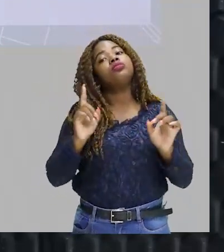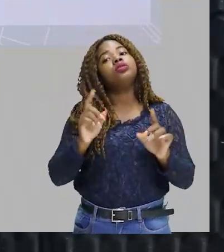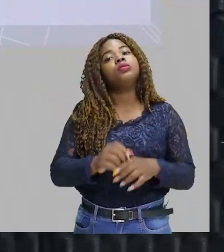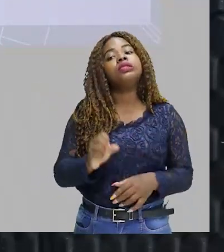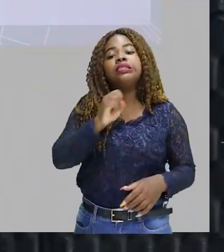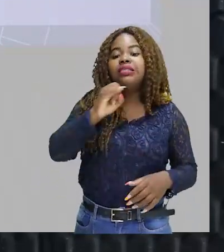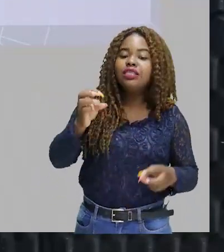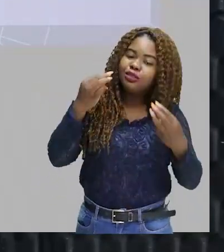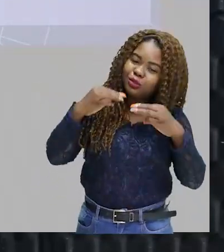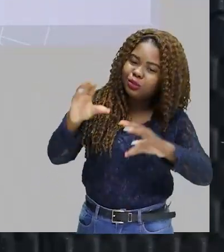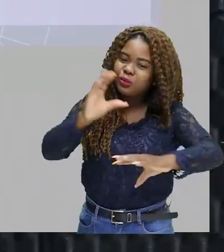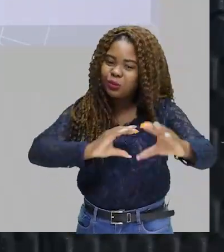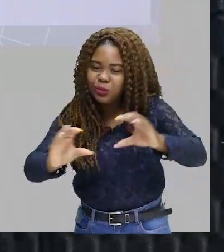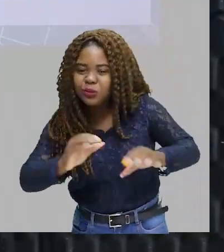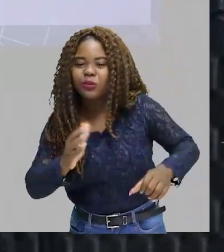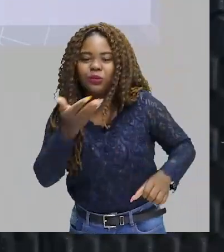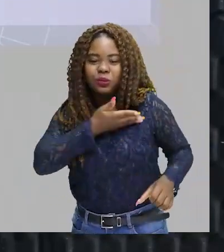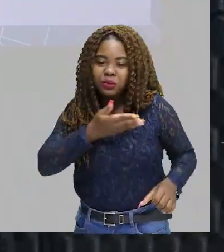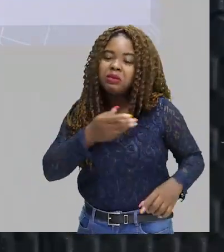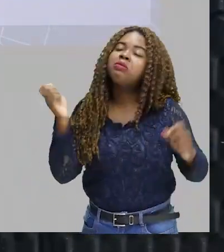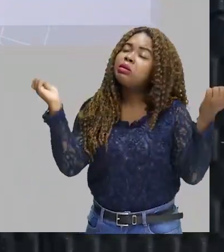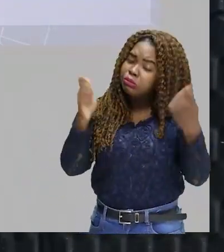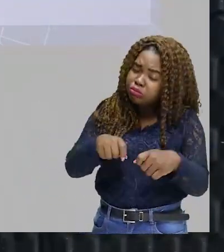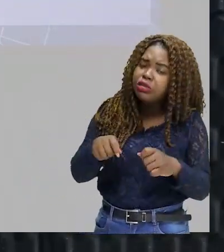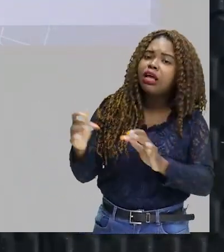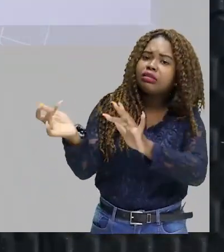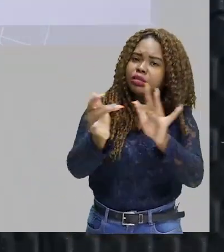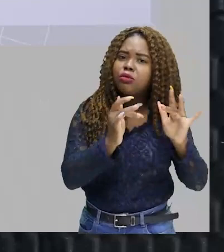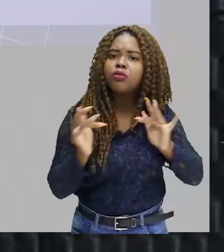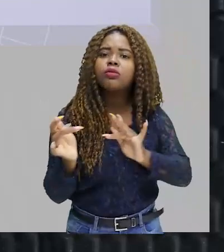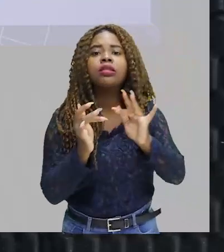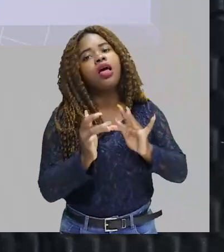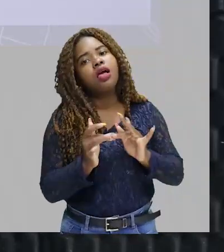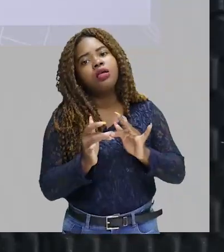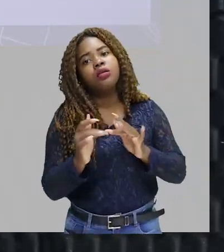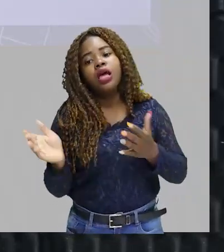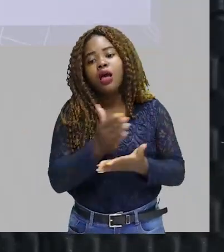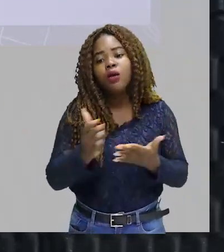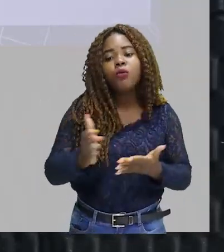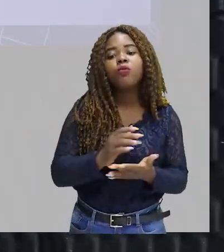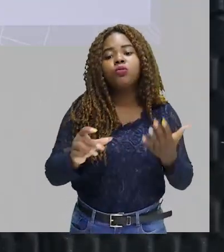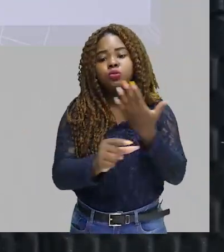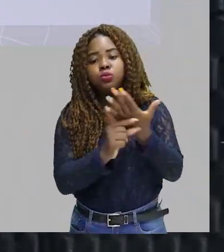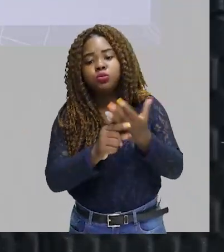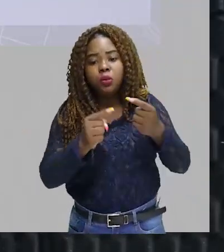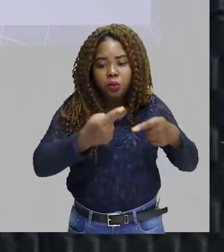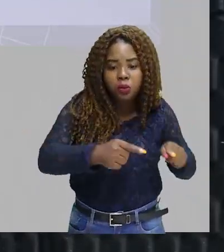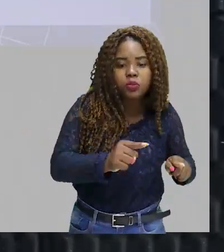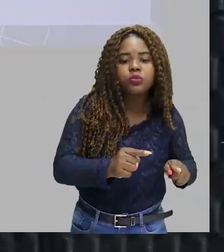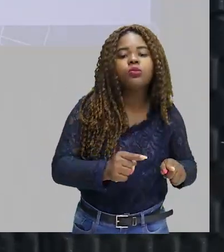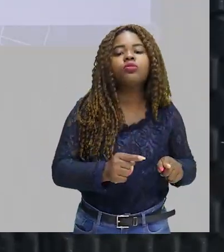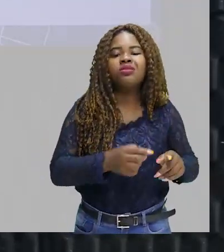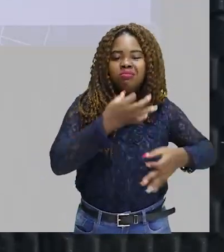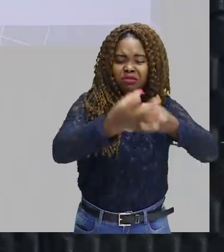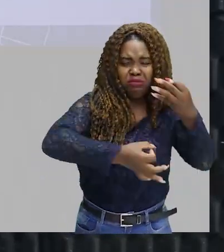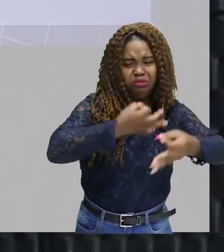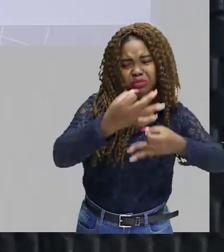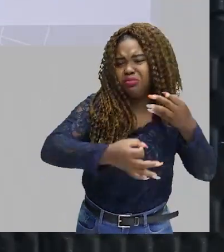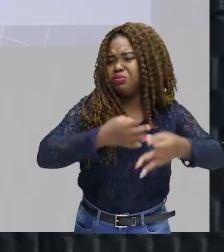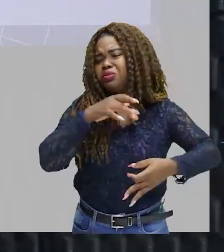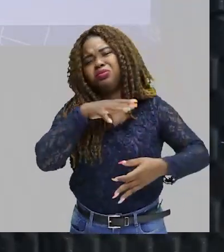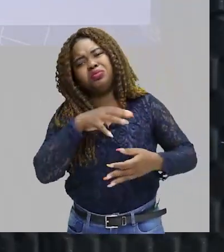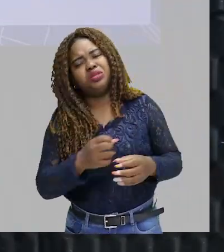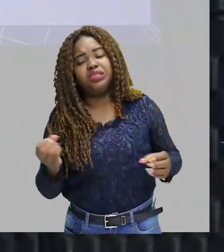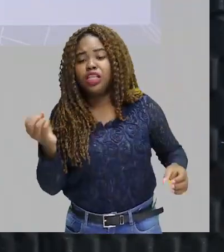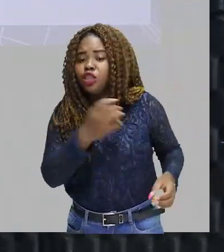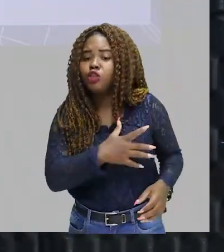sim, pode acontecer esse desvio ortográfico. Alguns gramáticos, né, e alguns autores criticam muito essa nova linguagem, mas,